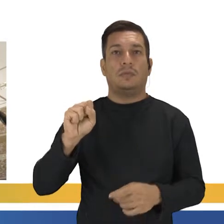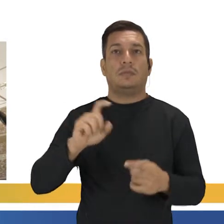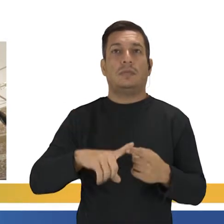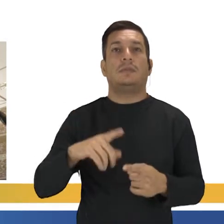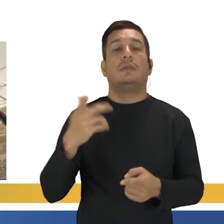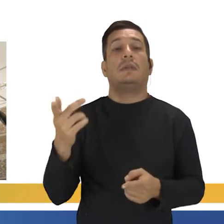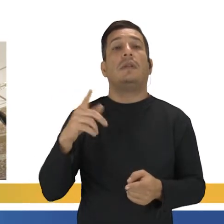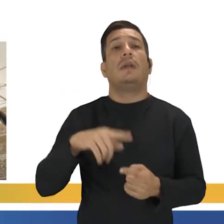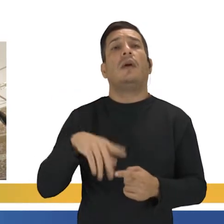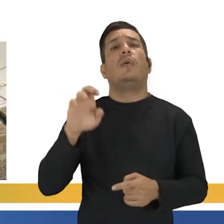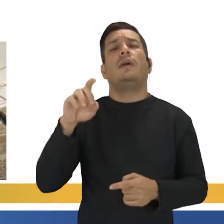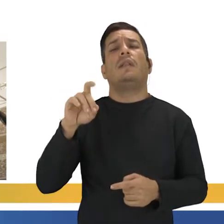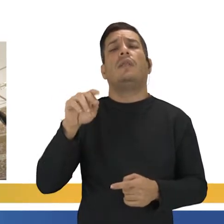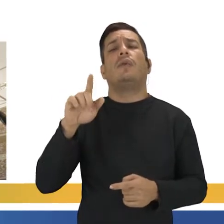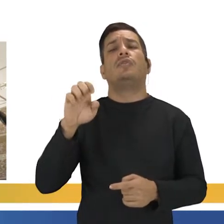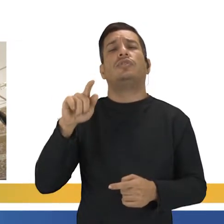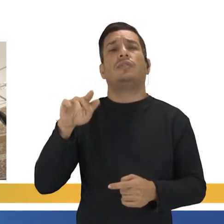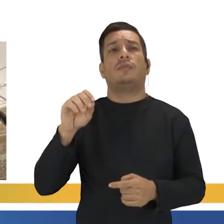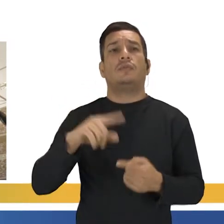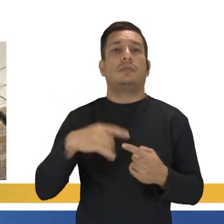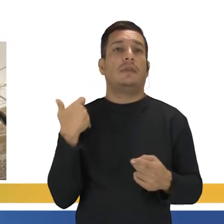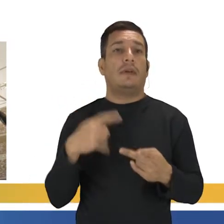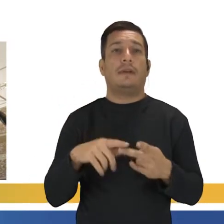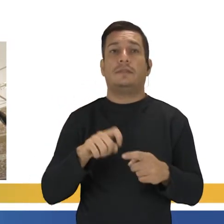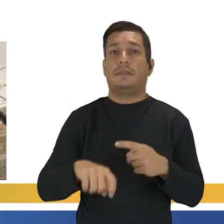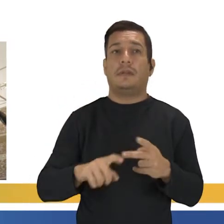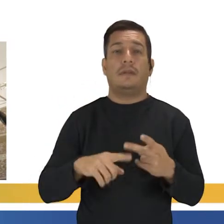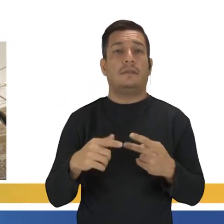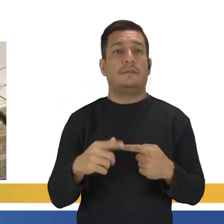houve continuidade. Tá?